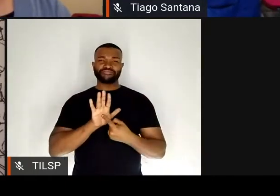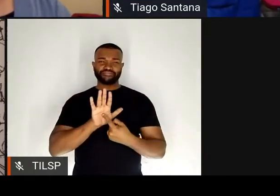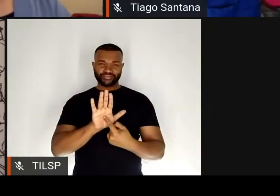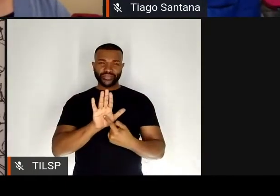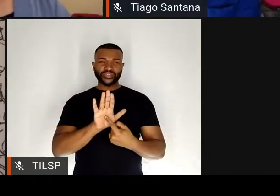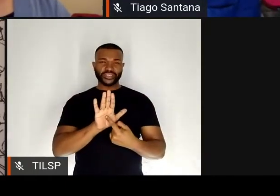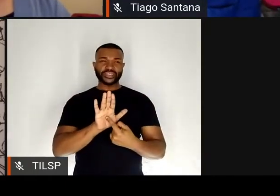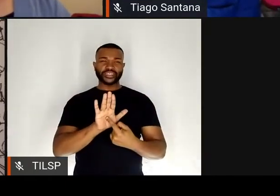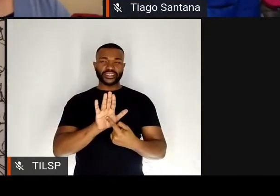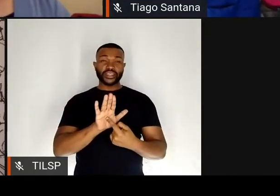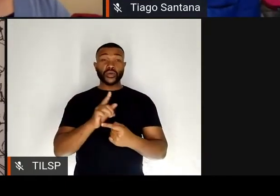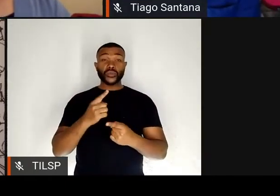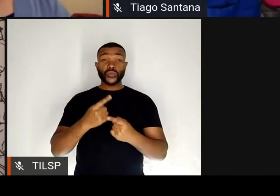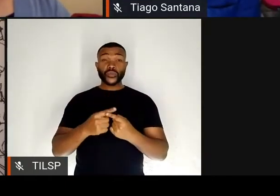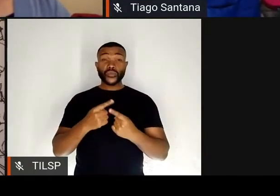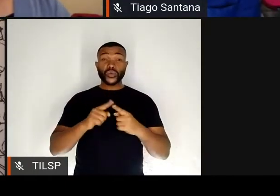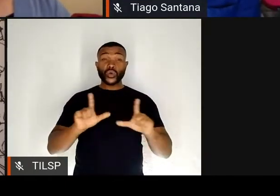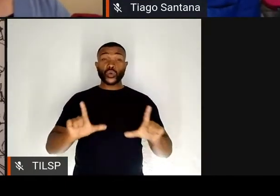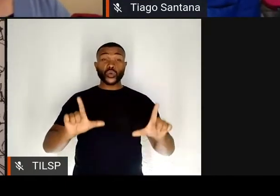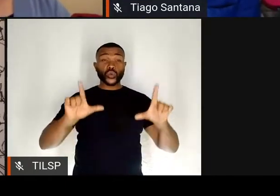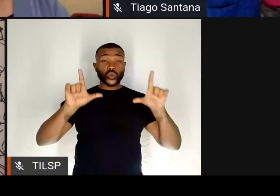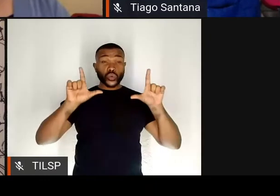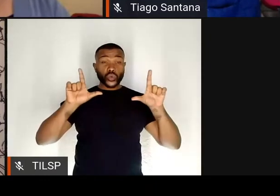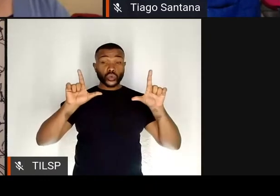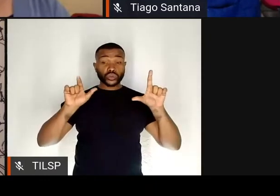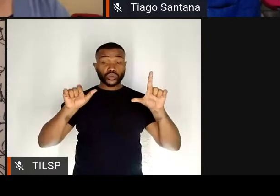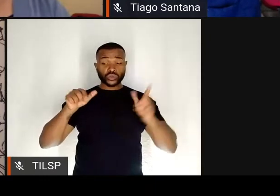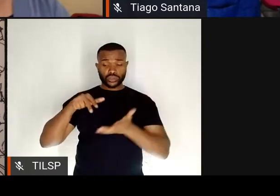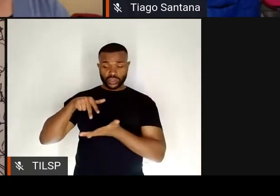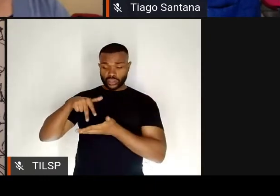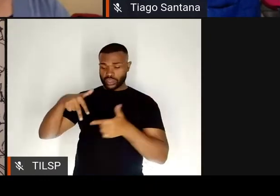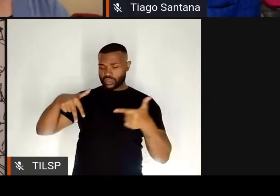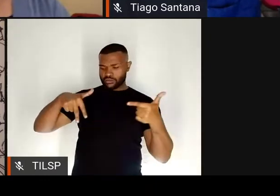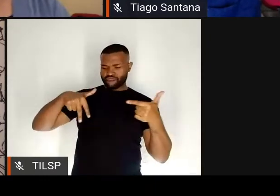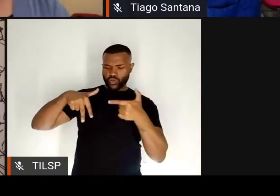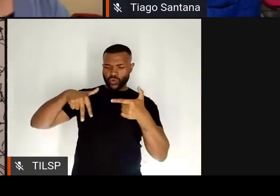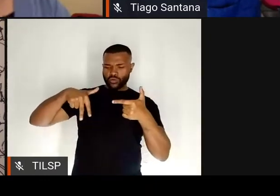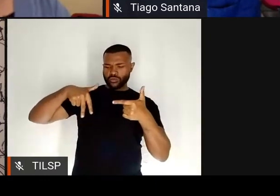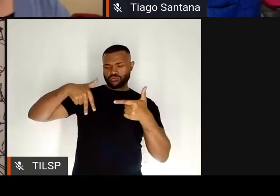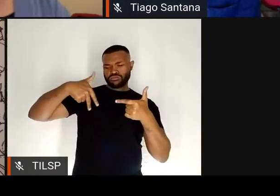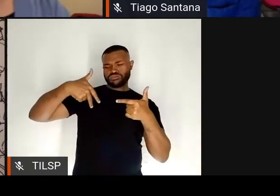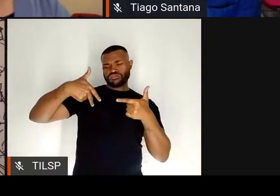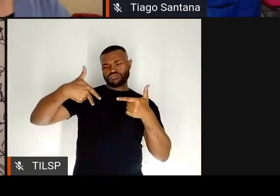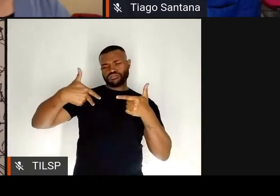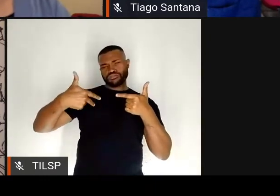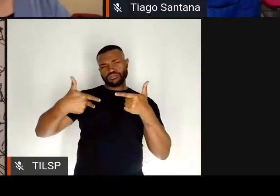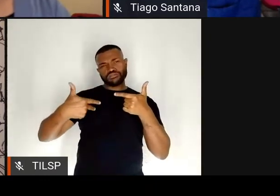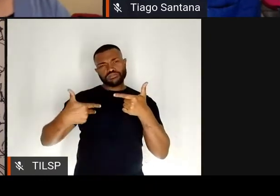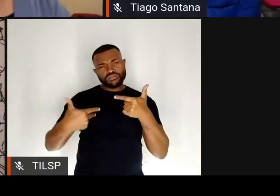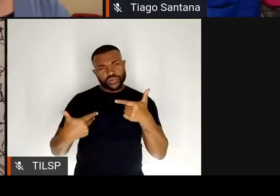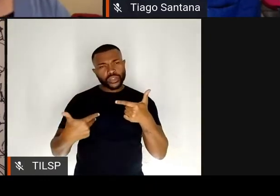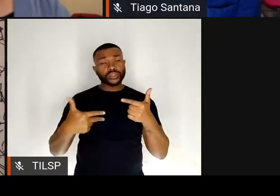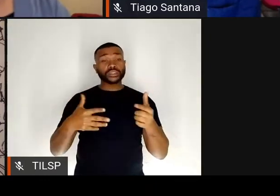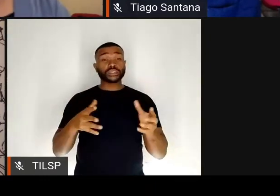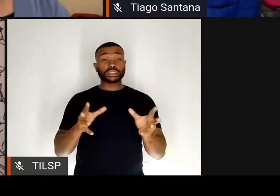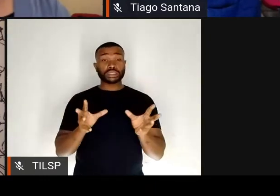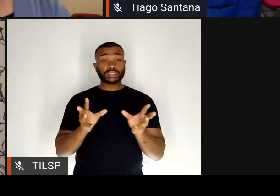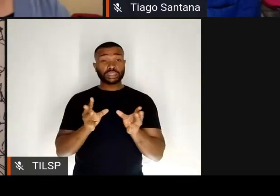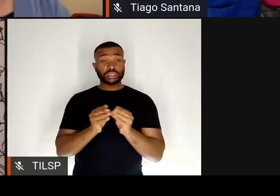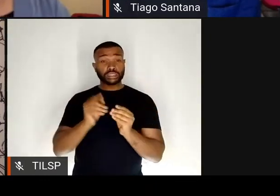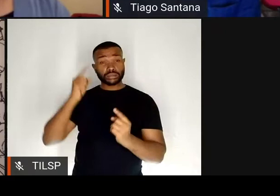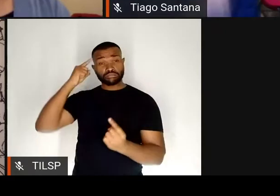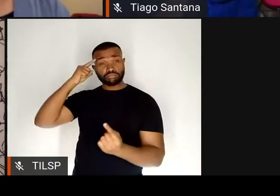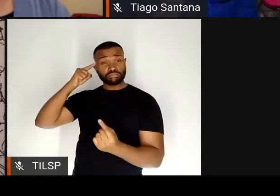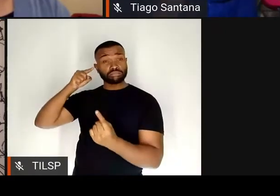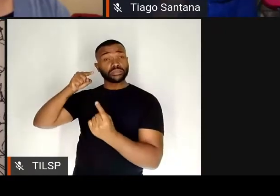é o rosto justamente desse miliciano que está caindo. Então é engendrada uma síntese eloquente desse